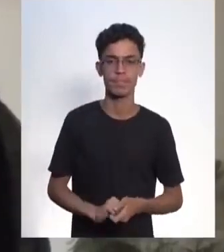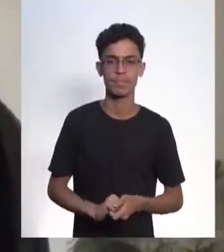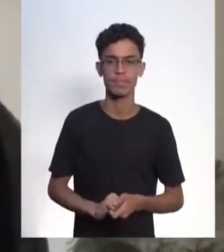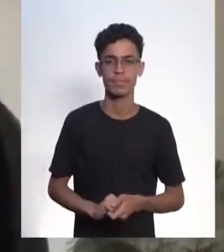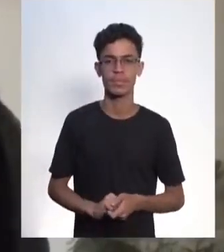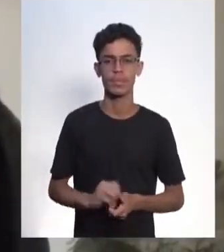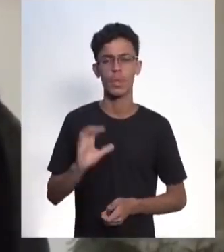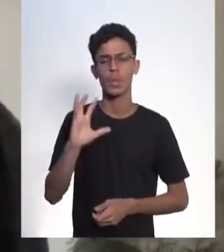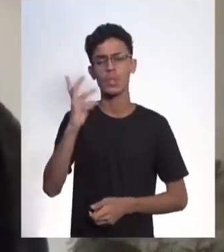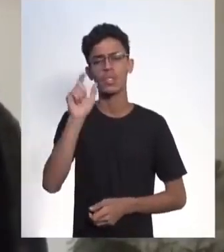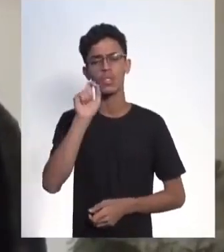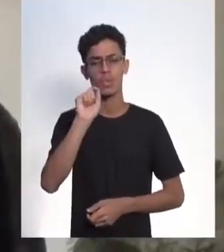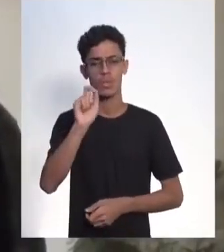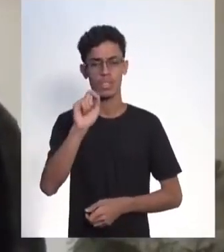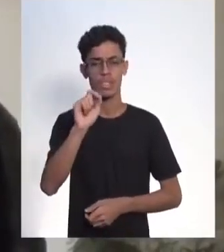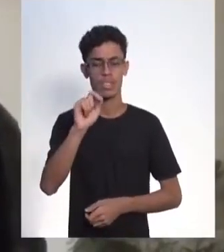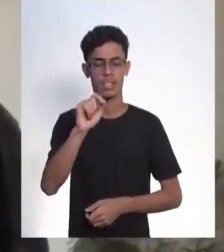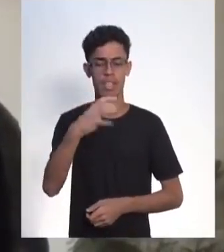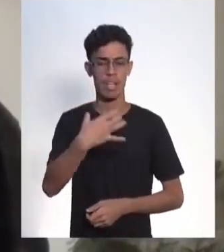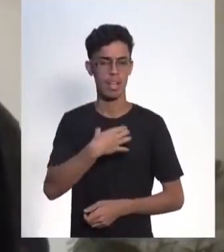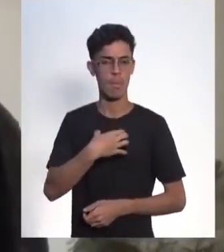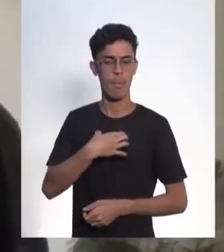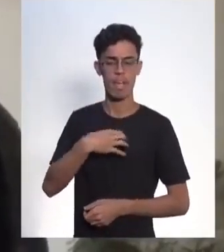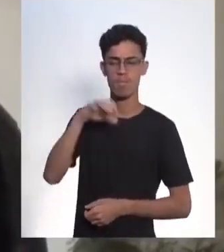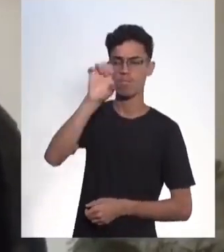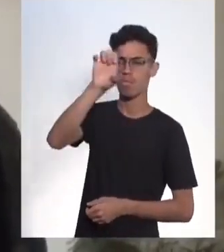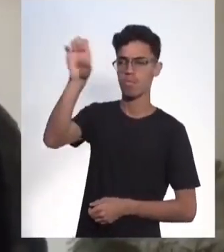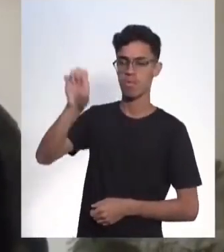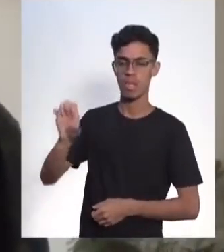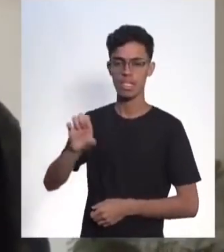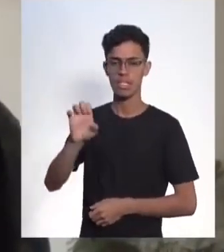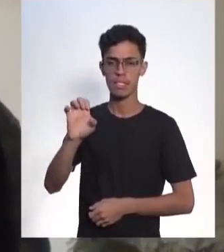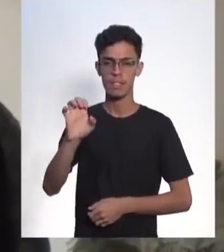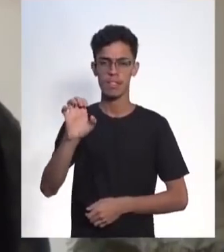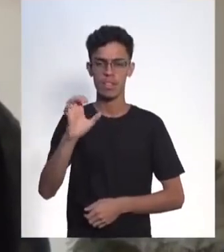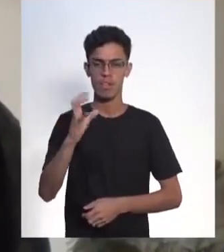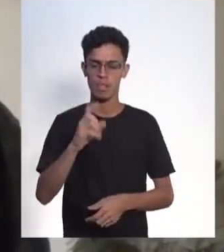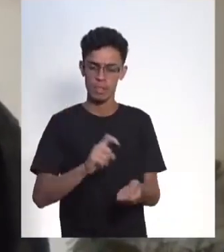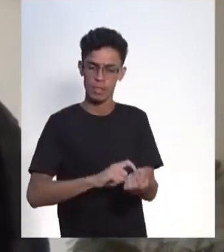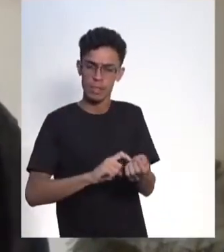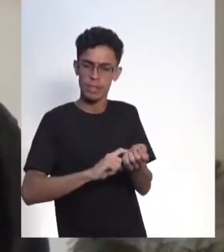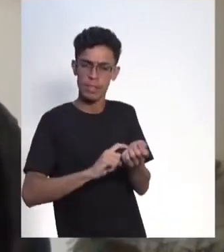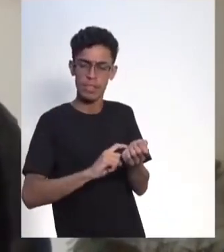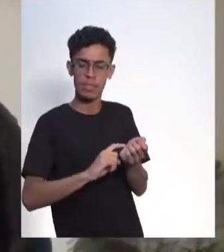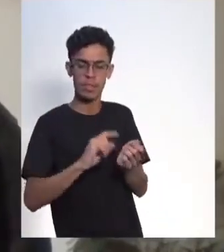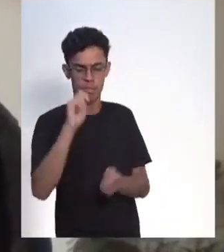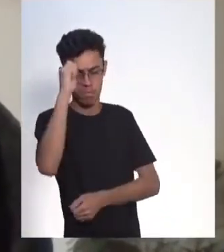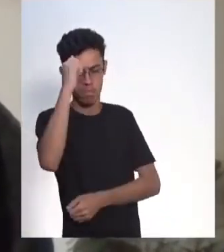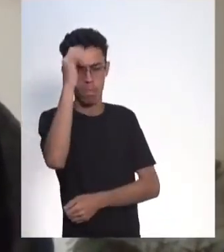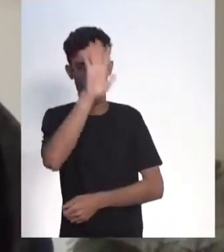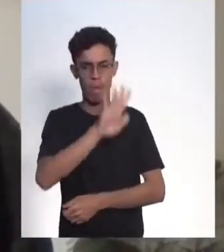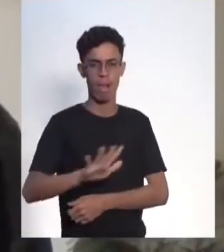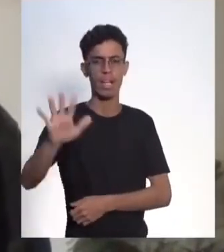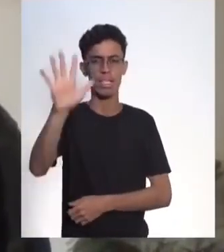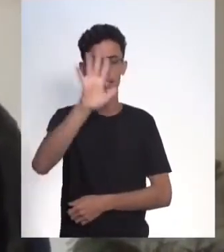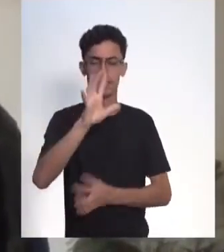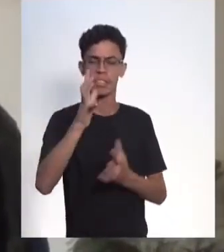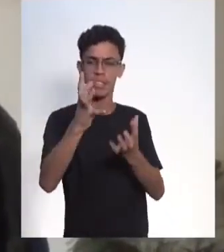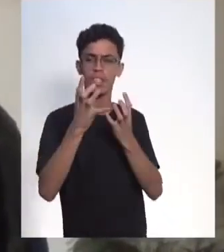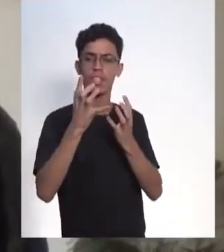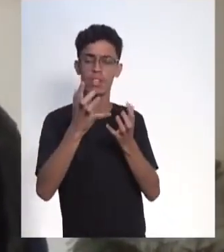movimento também que acontece na província da Bahia, que foi a Revolta dos Malês, onde os negros escravizados